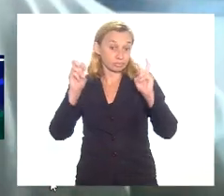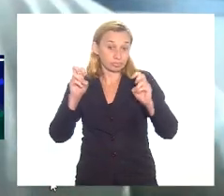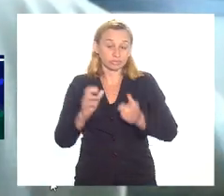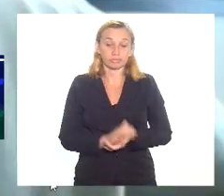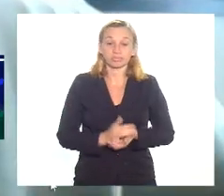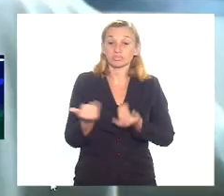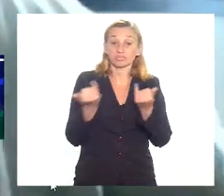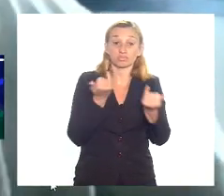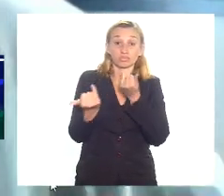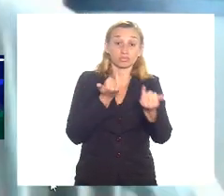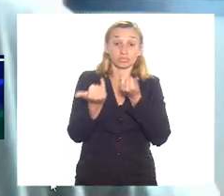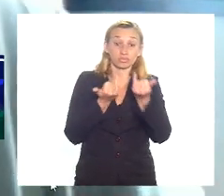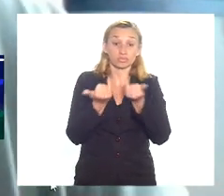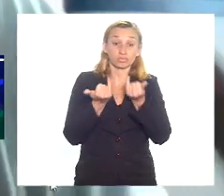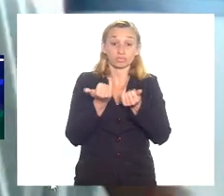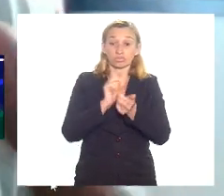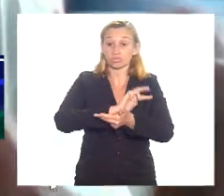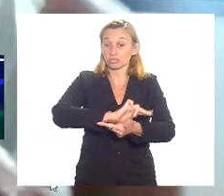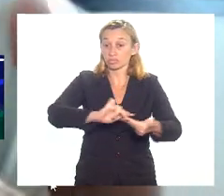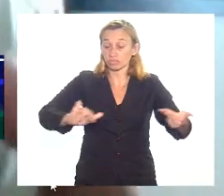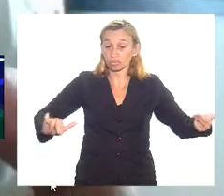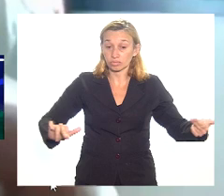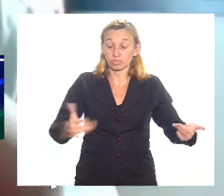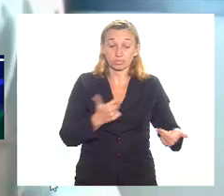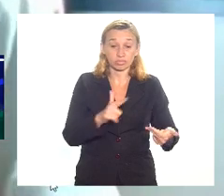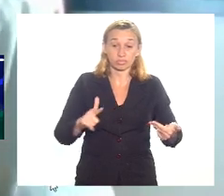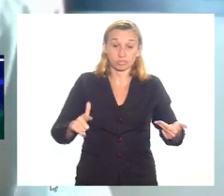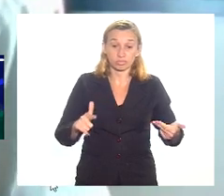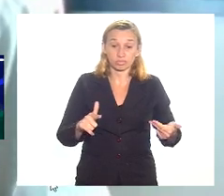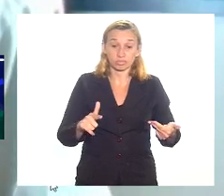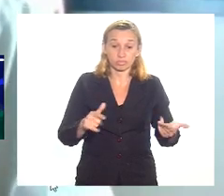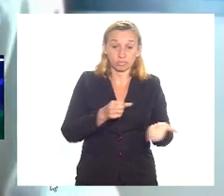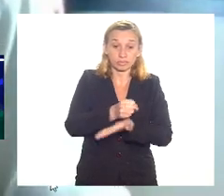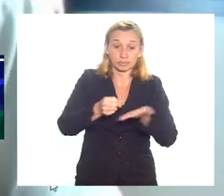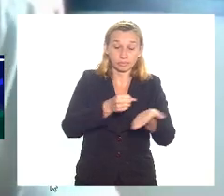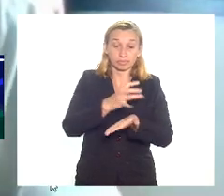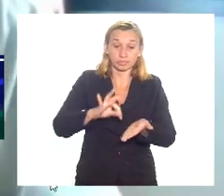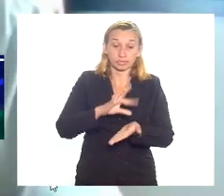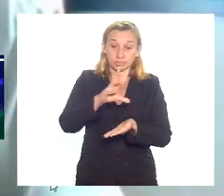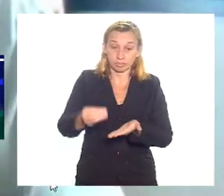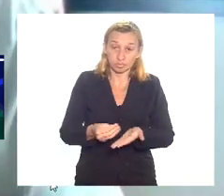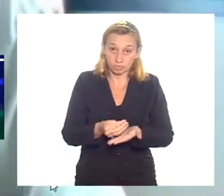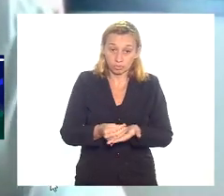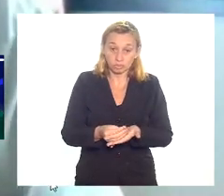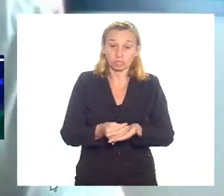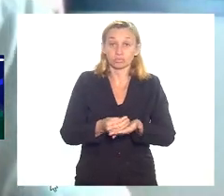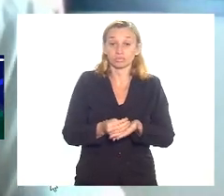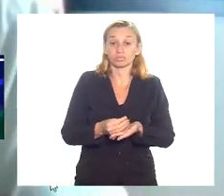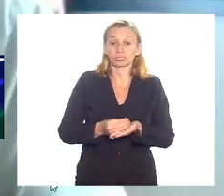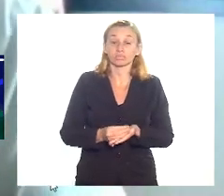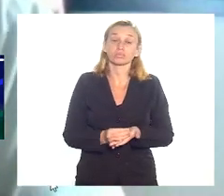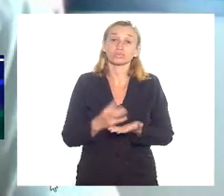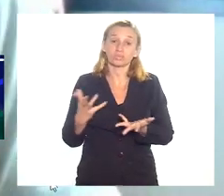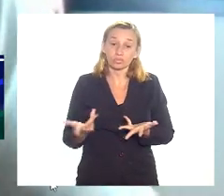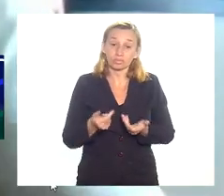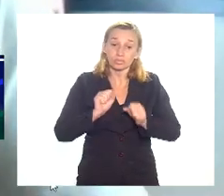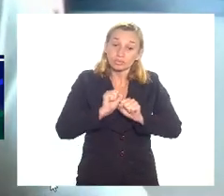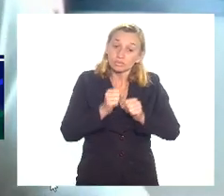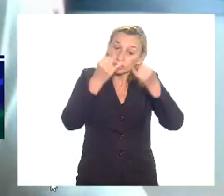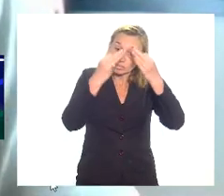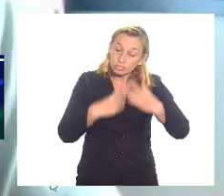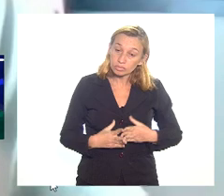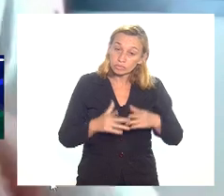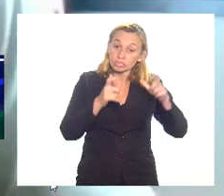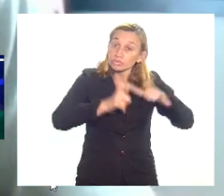ter informação dispersa se você não tem uma análise sintética e qualitativa que explique em que